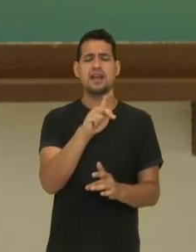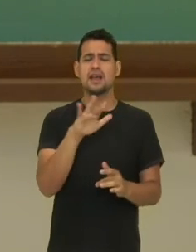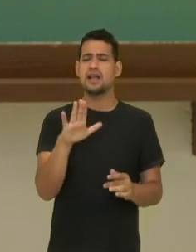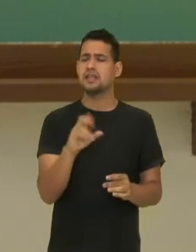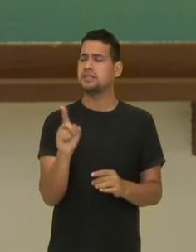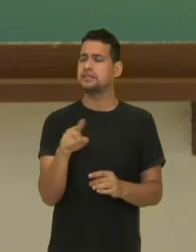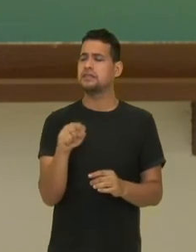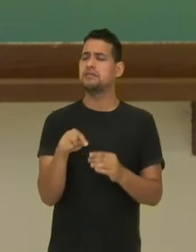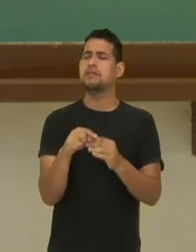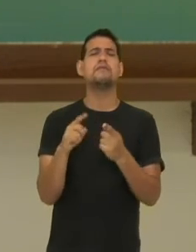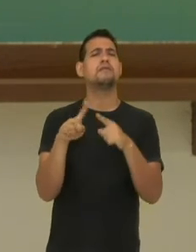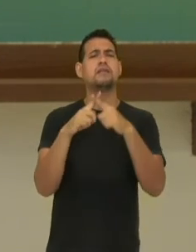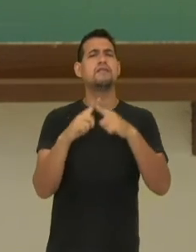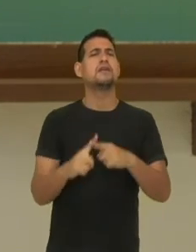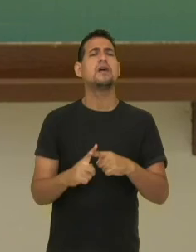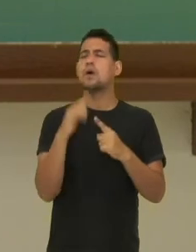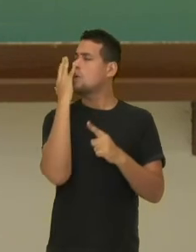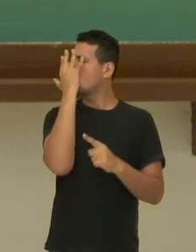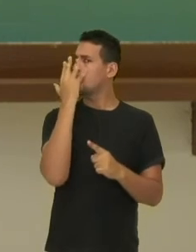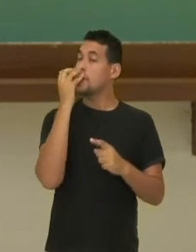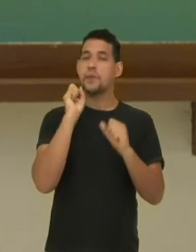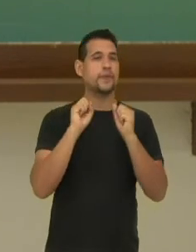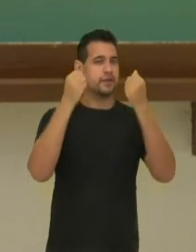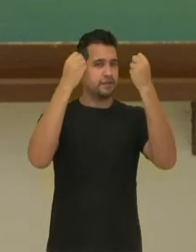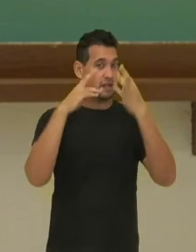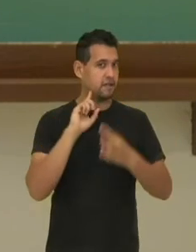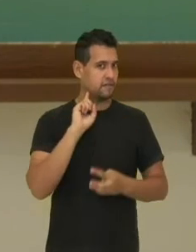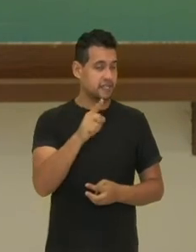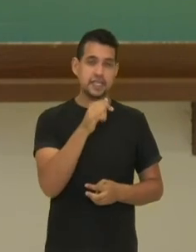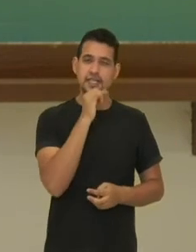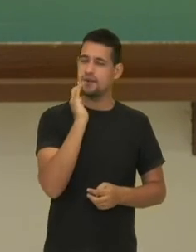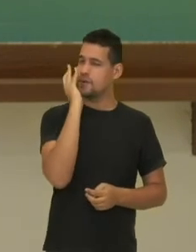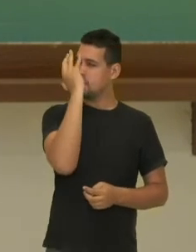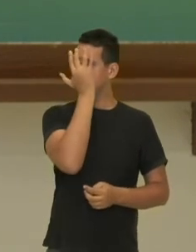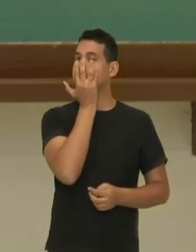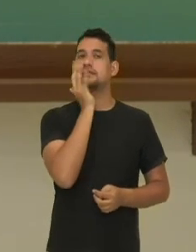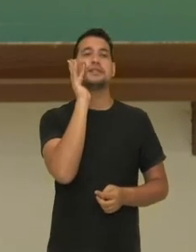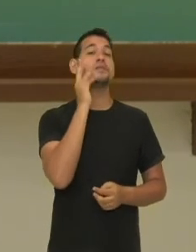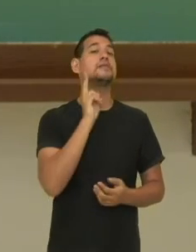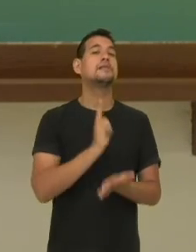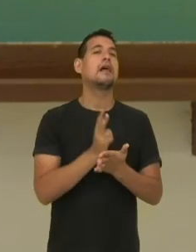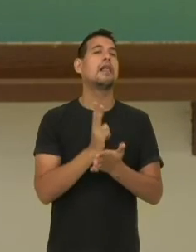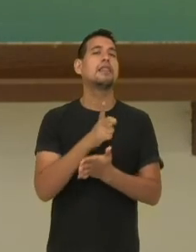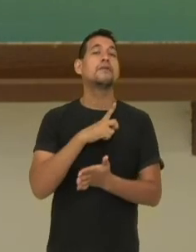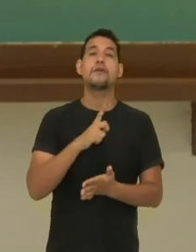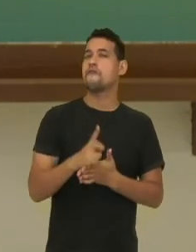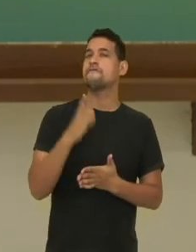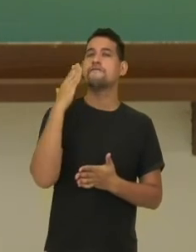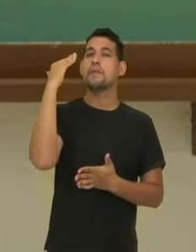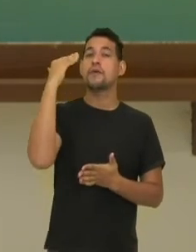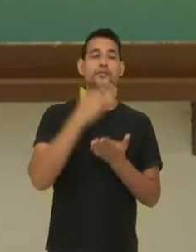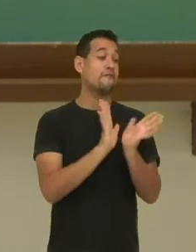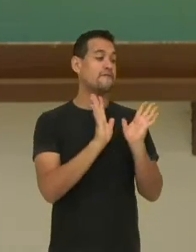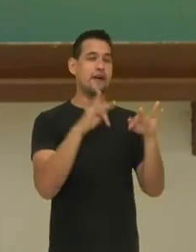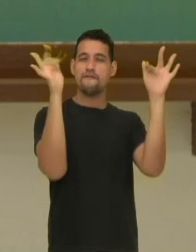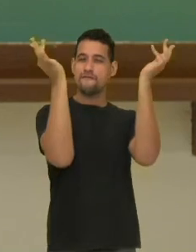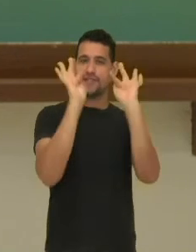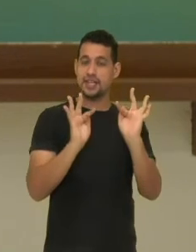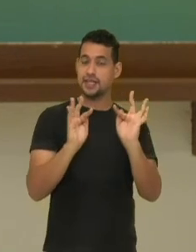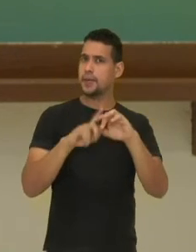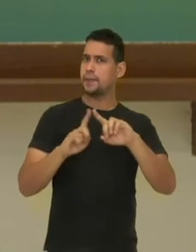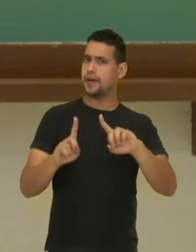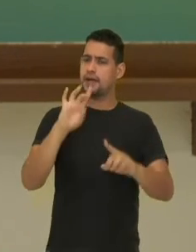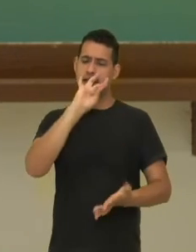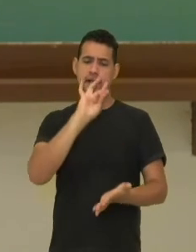versus o romantismo? Posso dizer para você que no romantismo sempre tínhamos o famoso final feliz. E